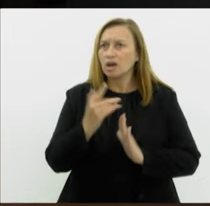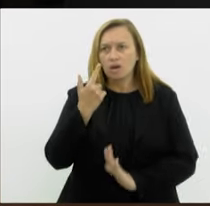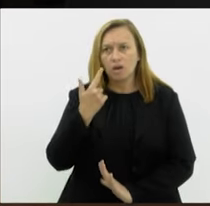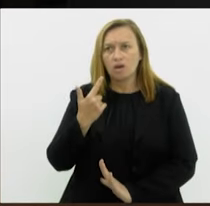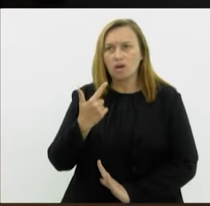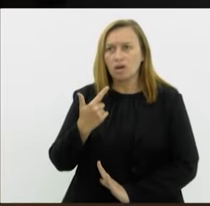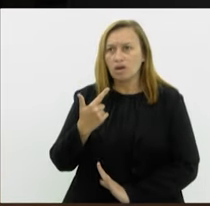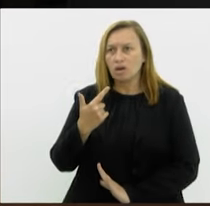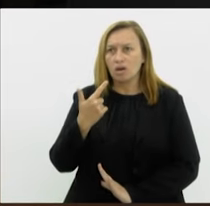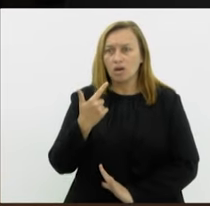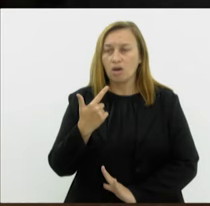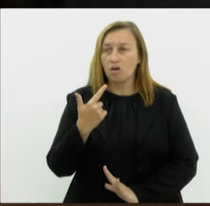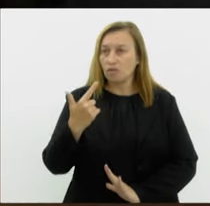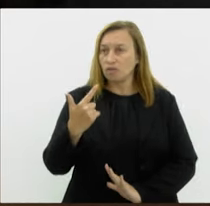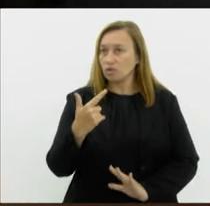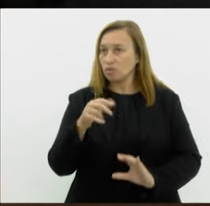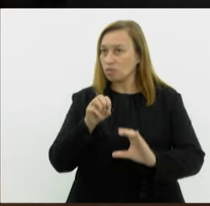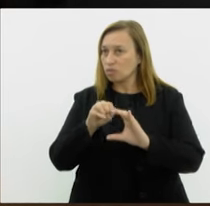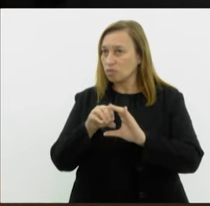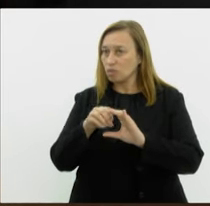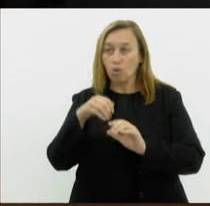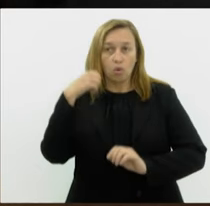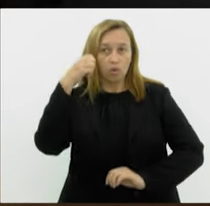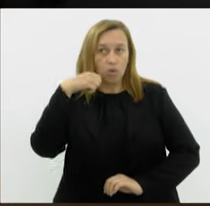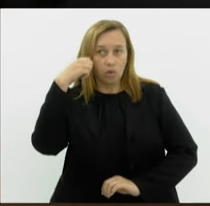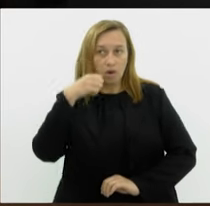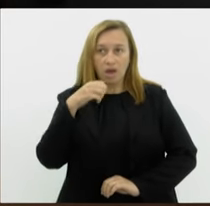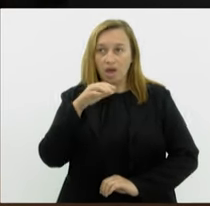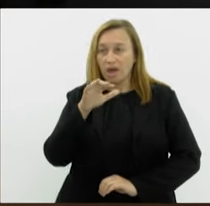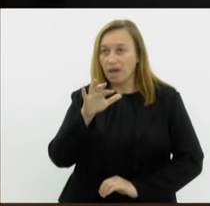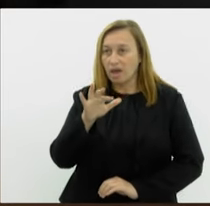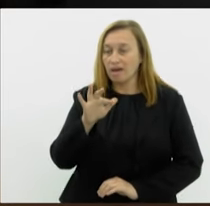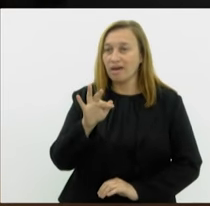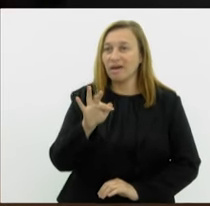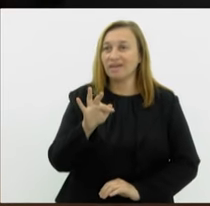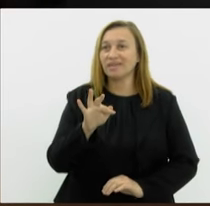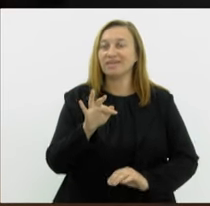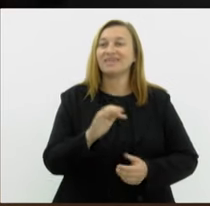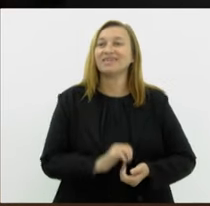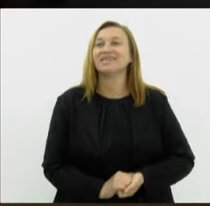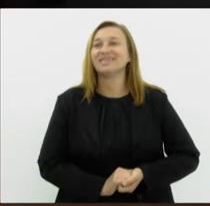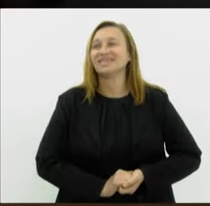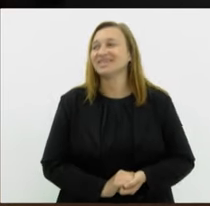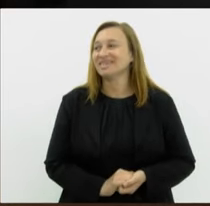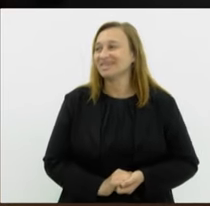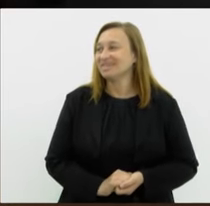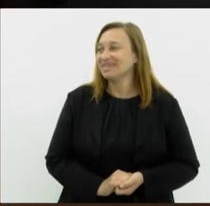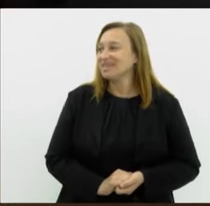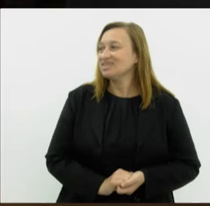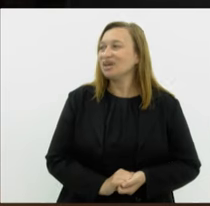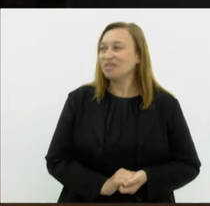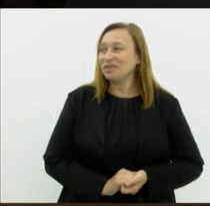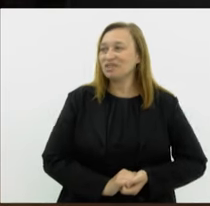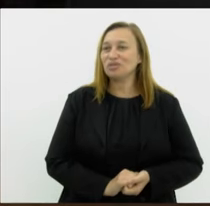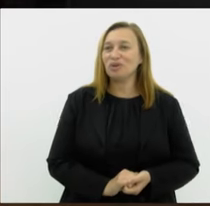a toda Globo no RJ, entendeu? Mas foi bom você falar, pode ter certeza que será resolvido imediatamente.